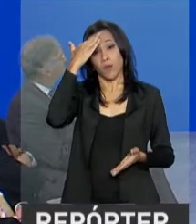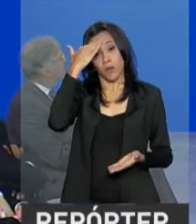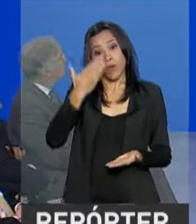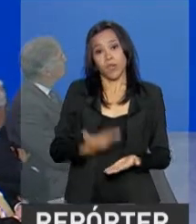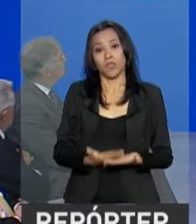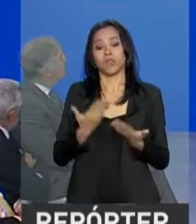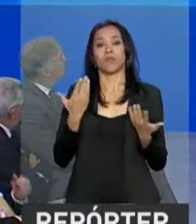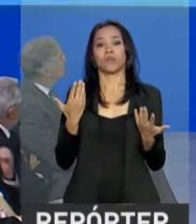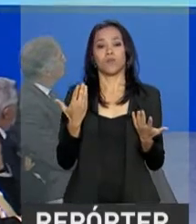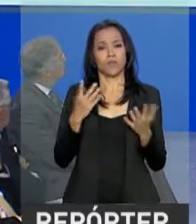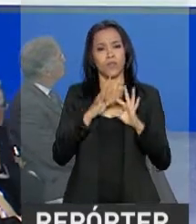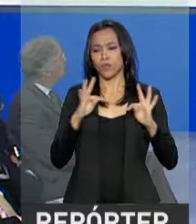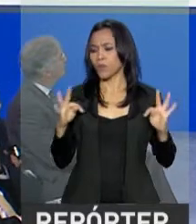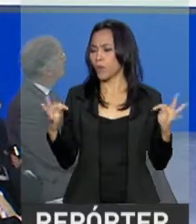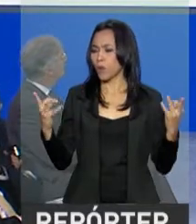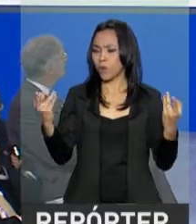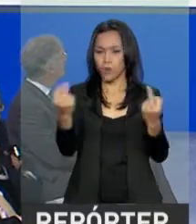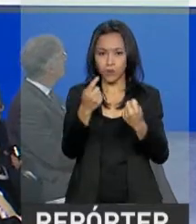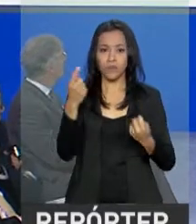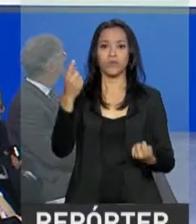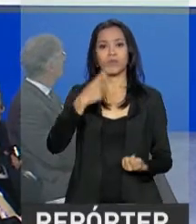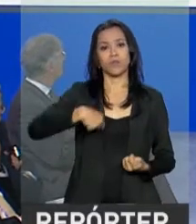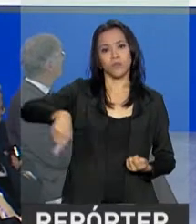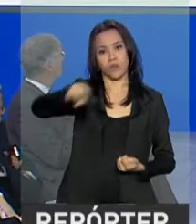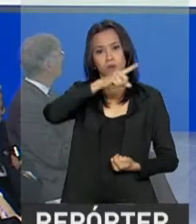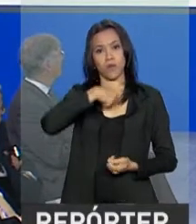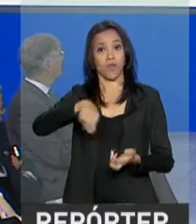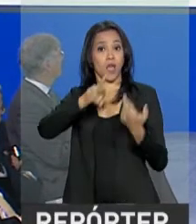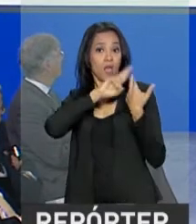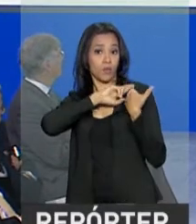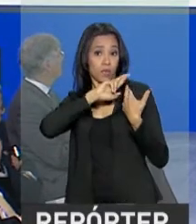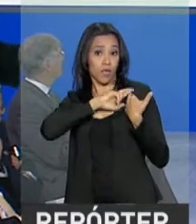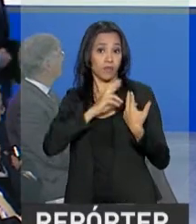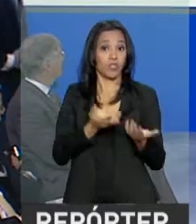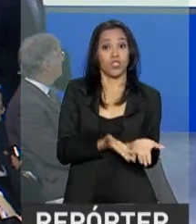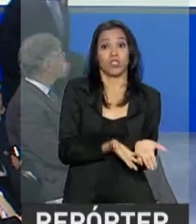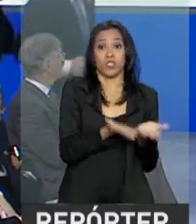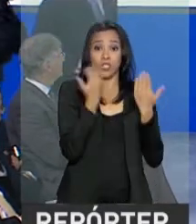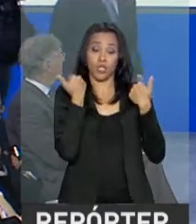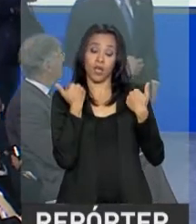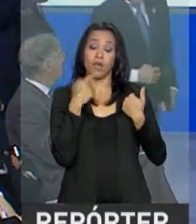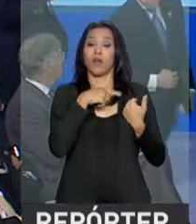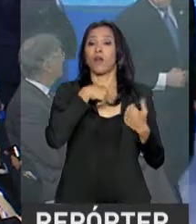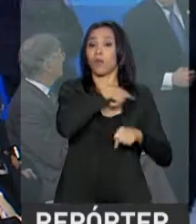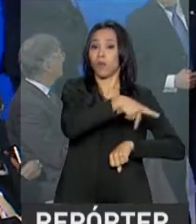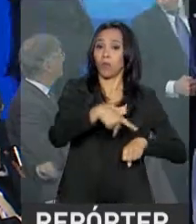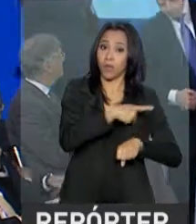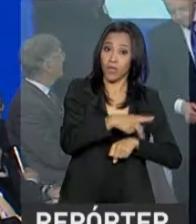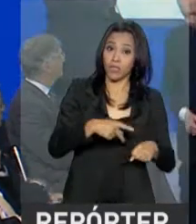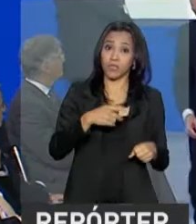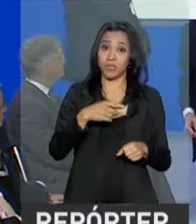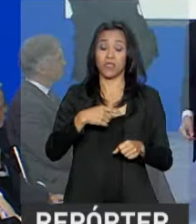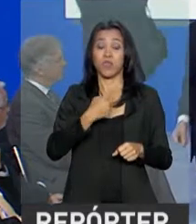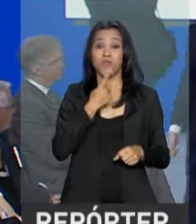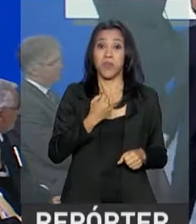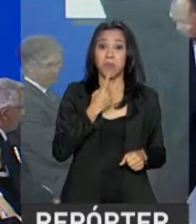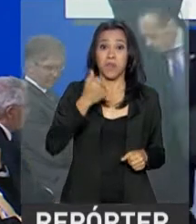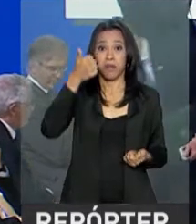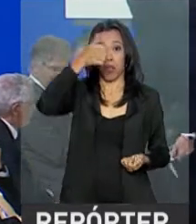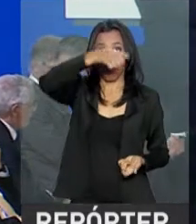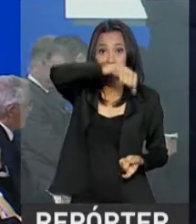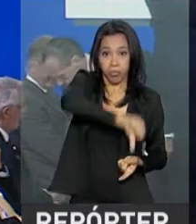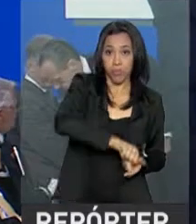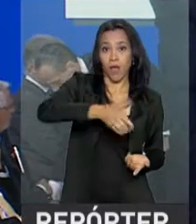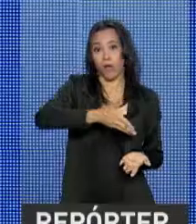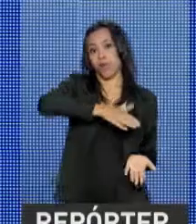nós fomos responsáveis por tirar o brasil do vermelho e colocar o país no rumo